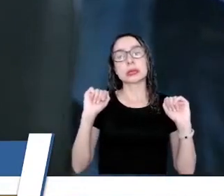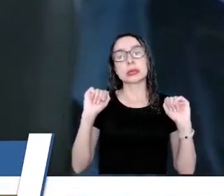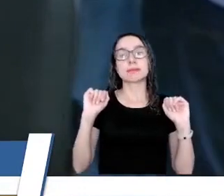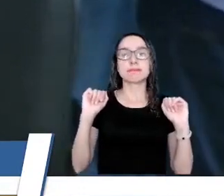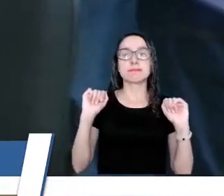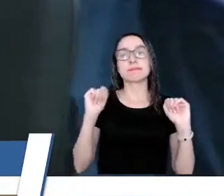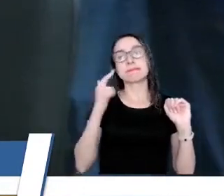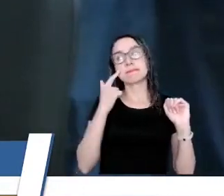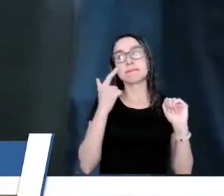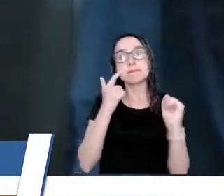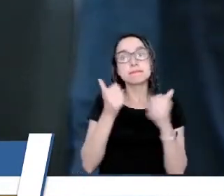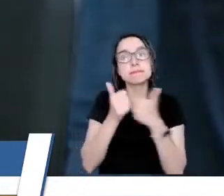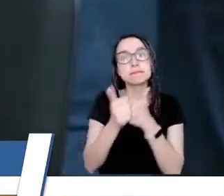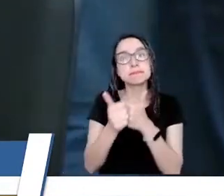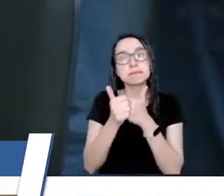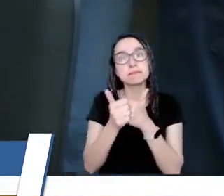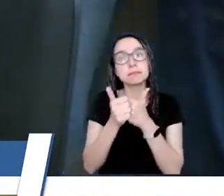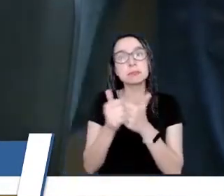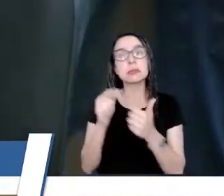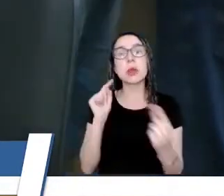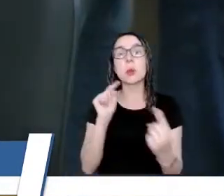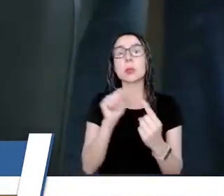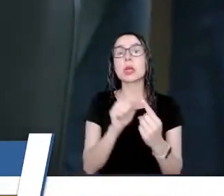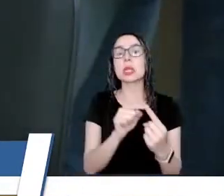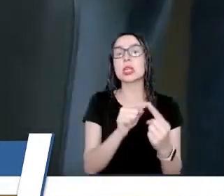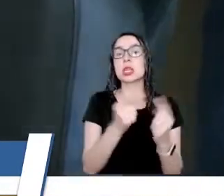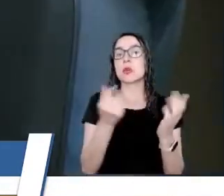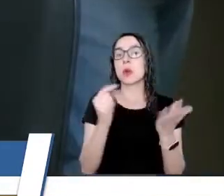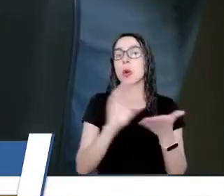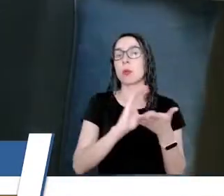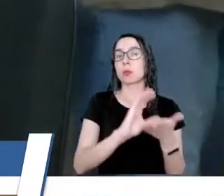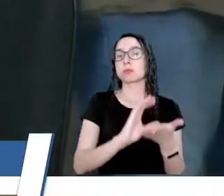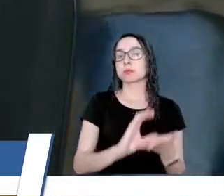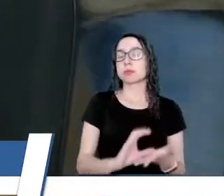acompanhar essa execução orçamentária. Nós